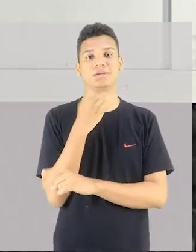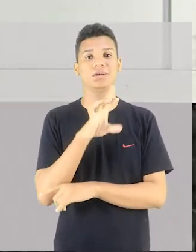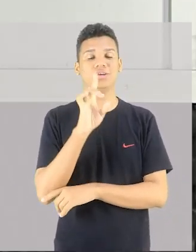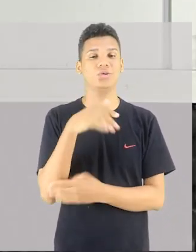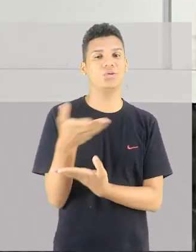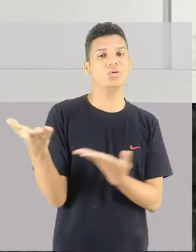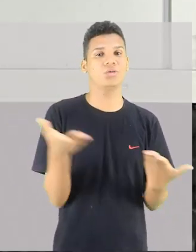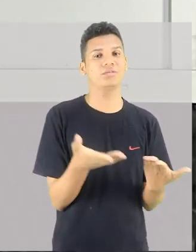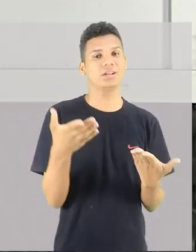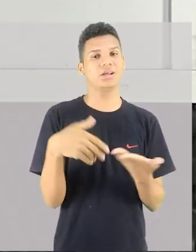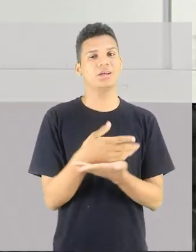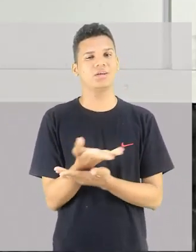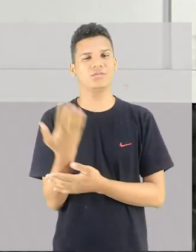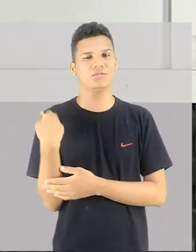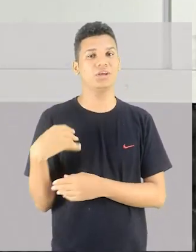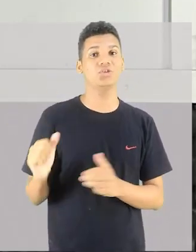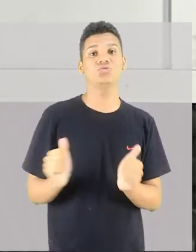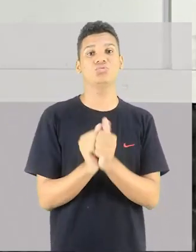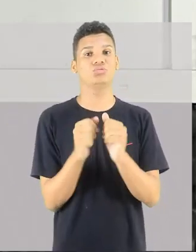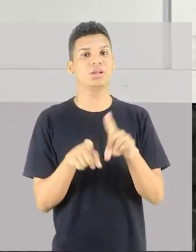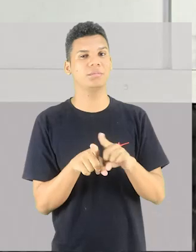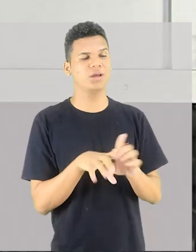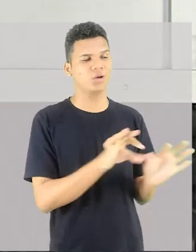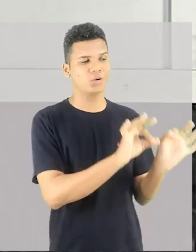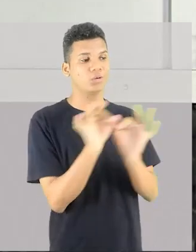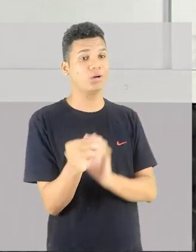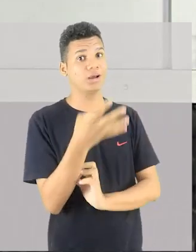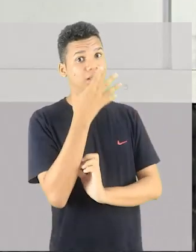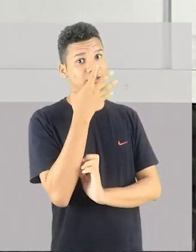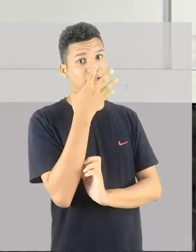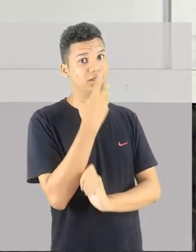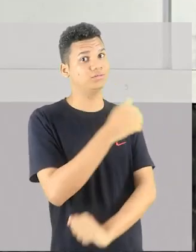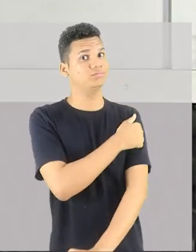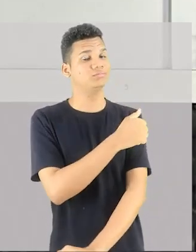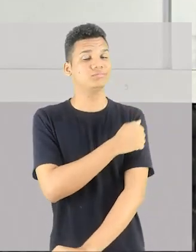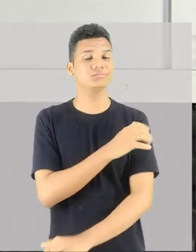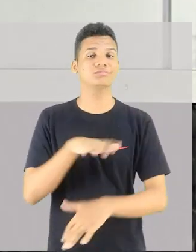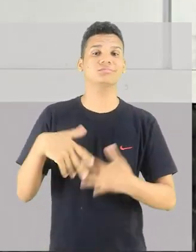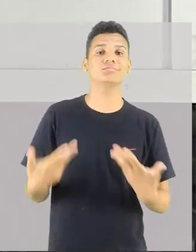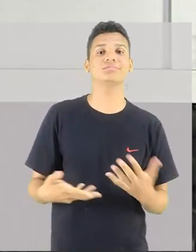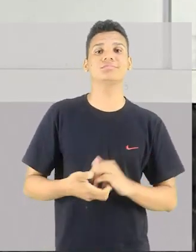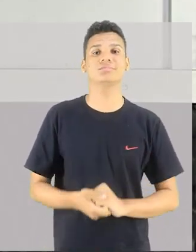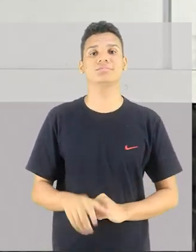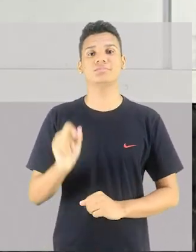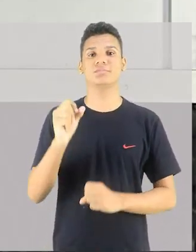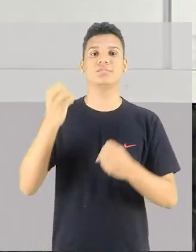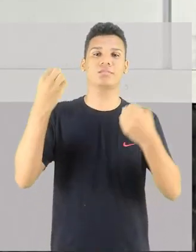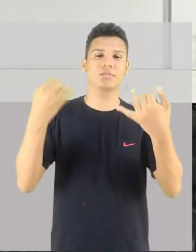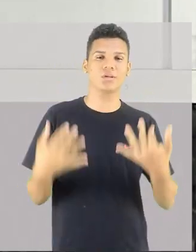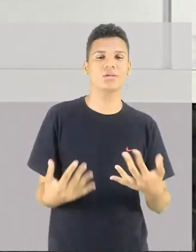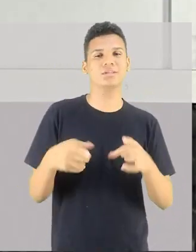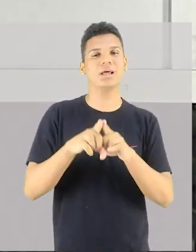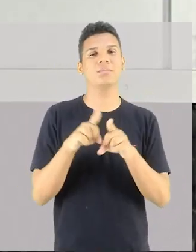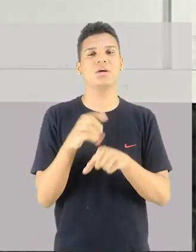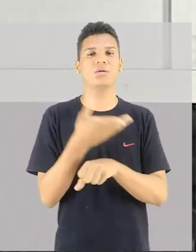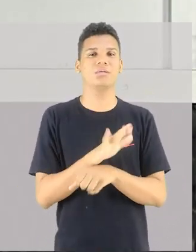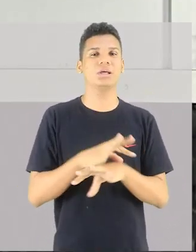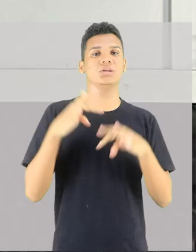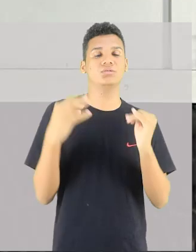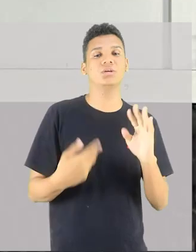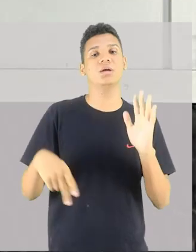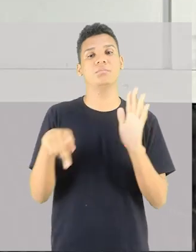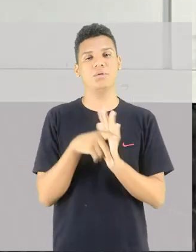inscrever no nosso canal acompanhar nosso conteúdo que é um conteúdo de e de exercícios de aula de todas as